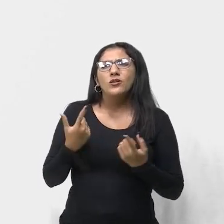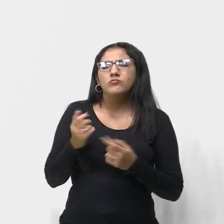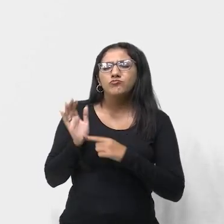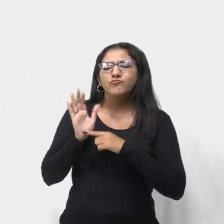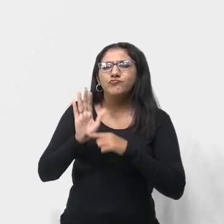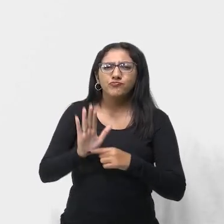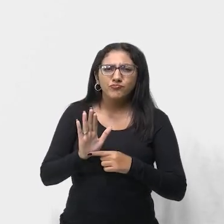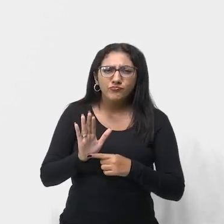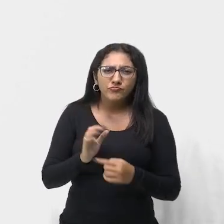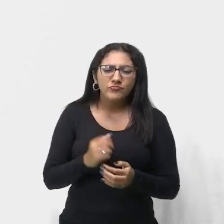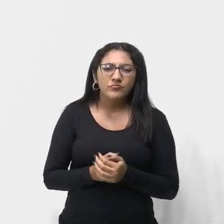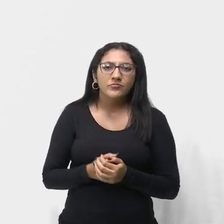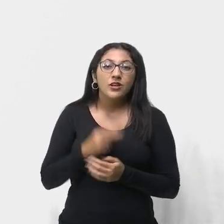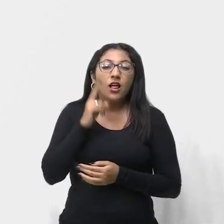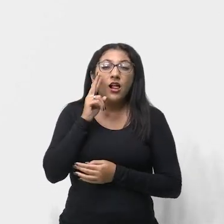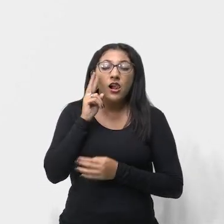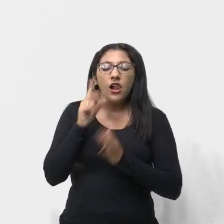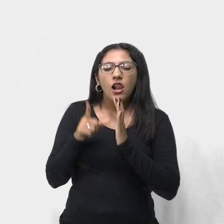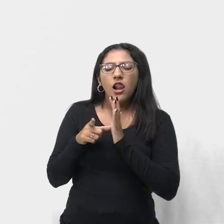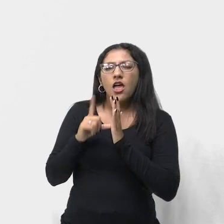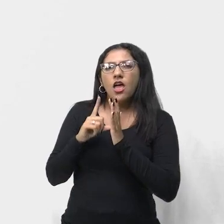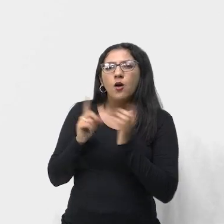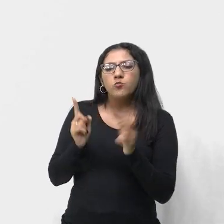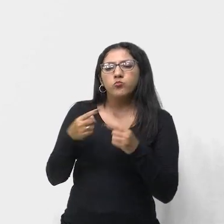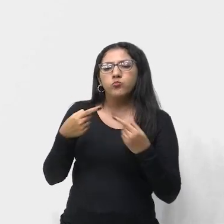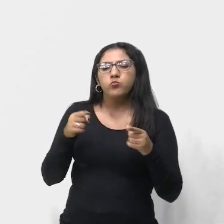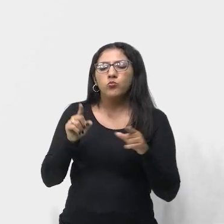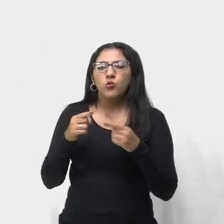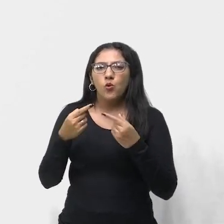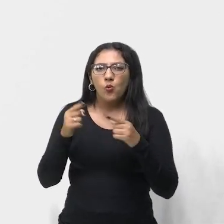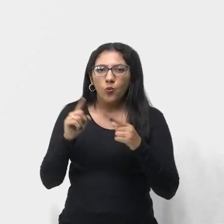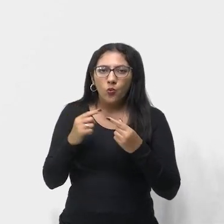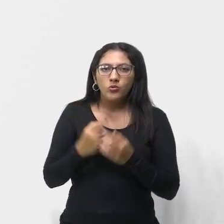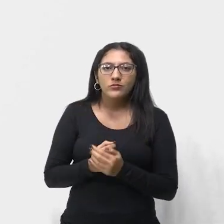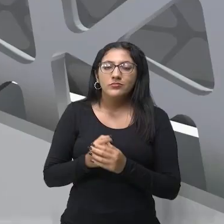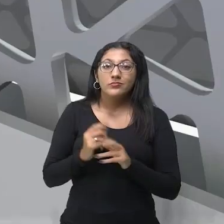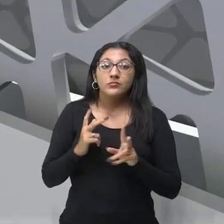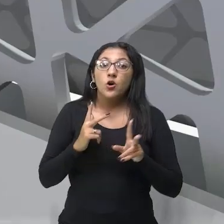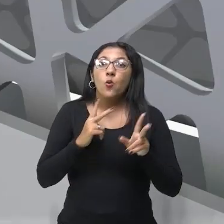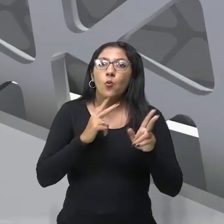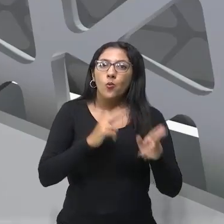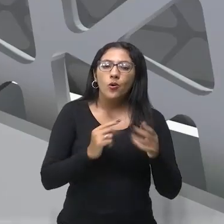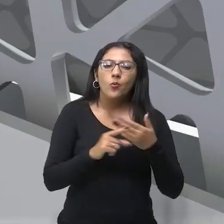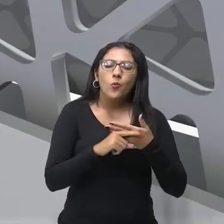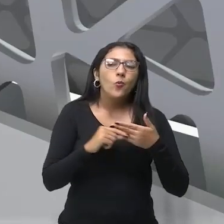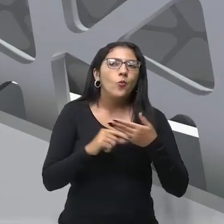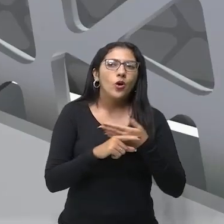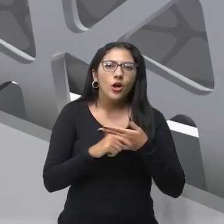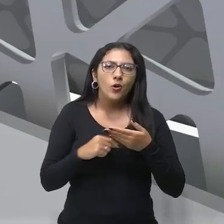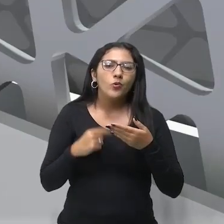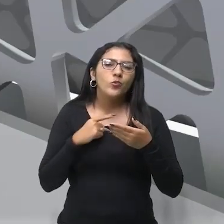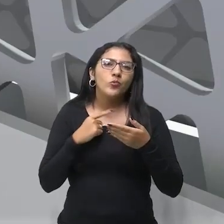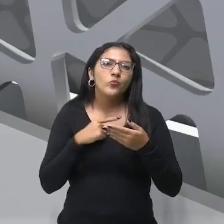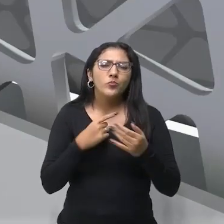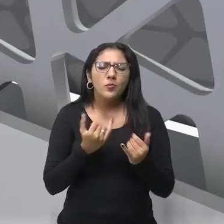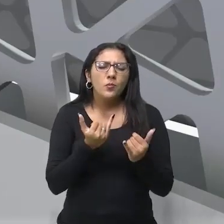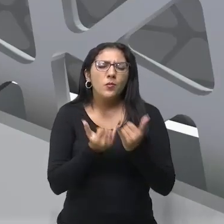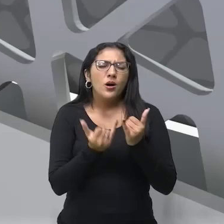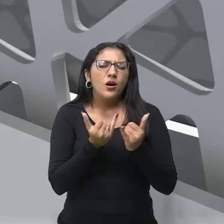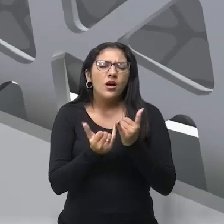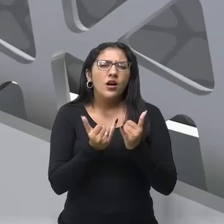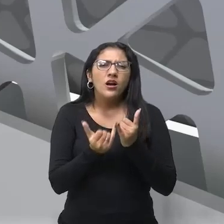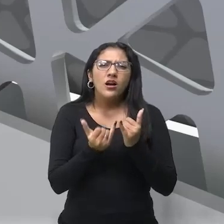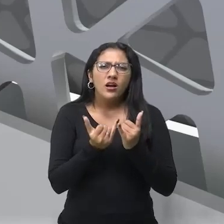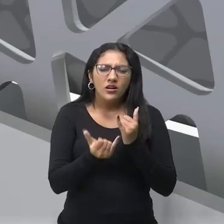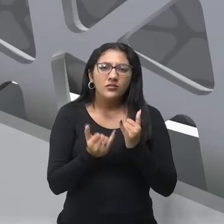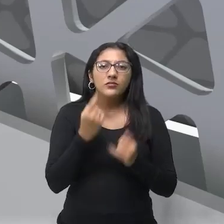isso para vocês? Porque naquela mesma música, Casa de Beiradão, o mesmo autor fez isso e